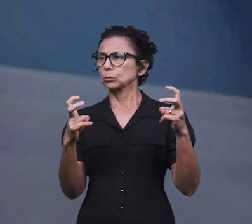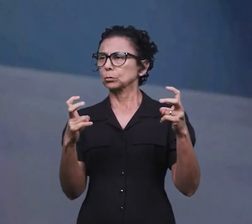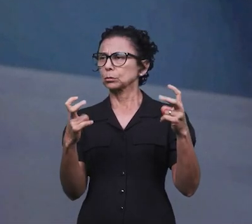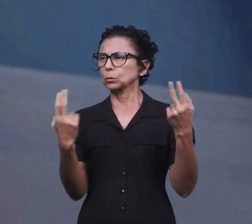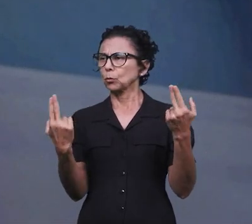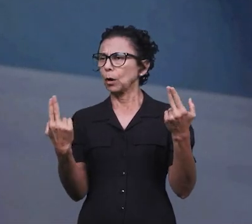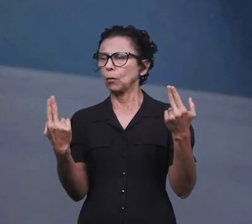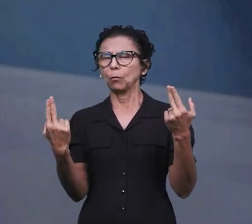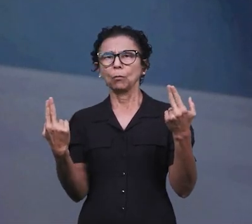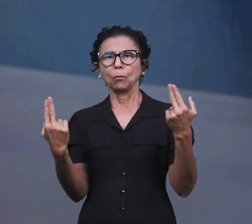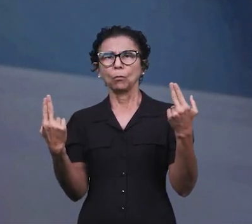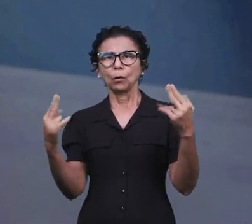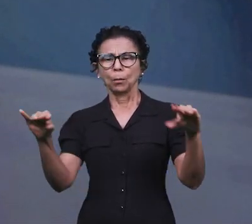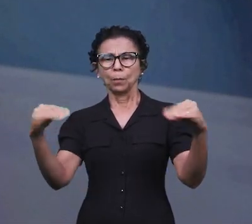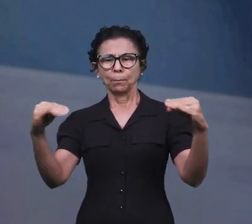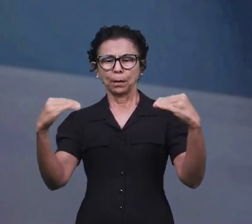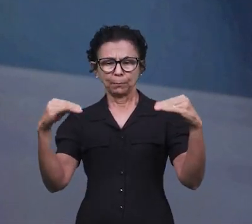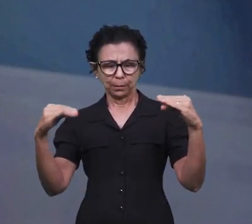Ora,